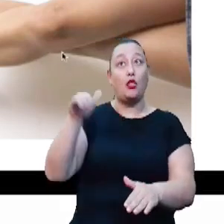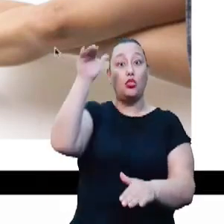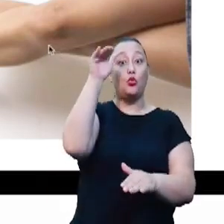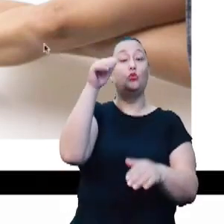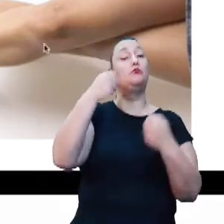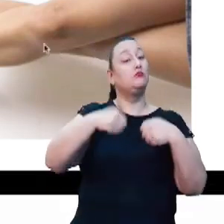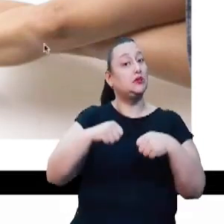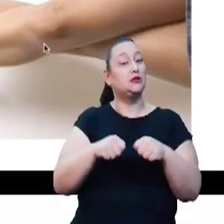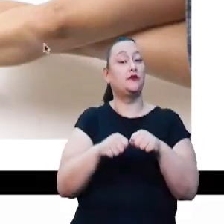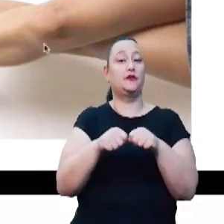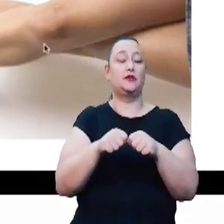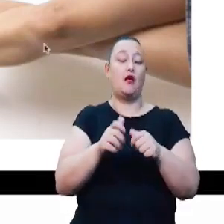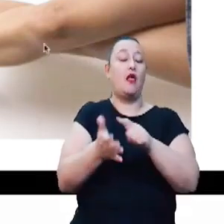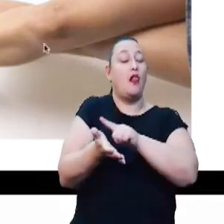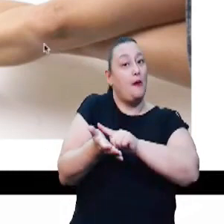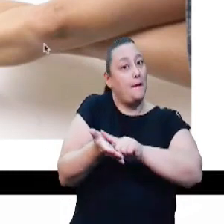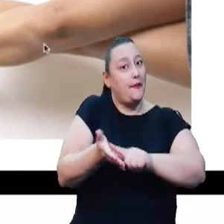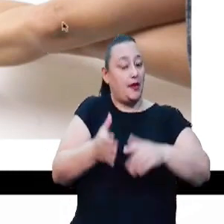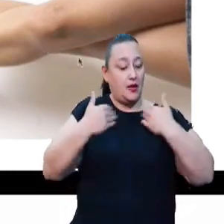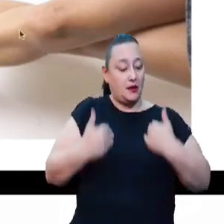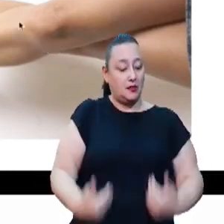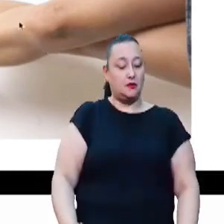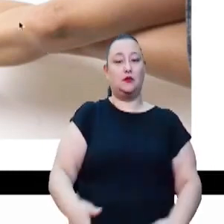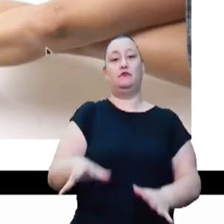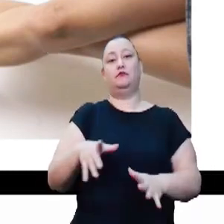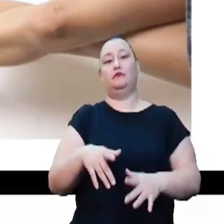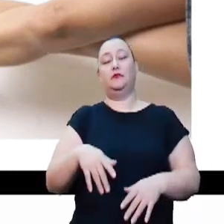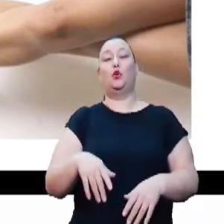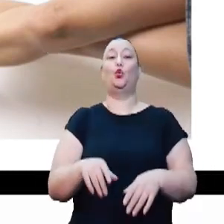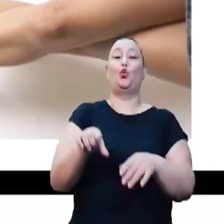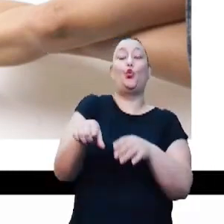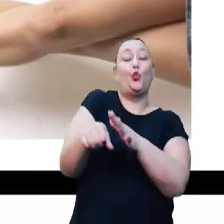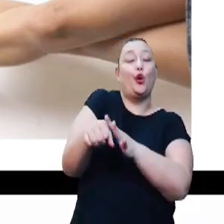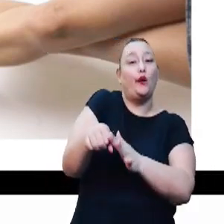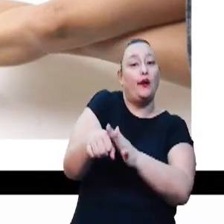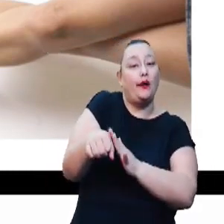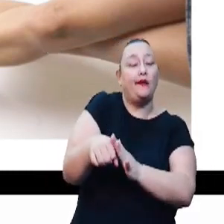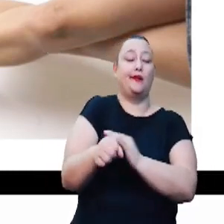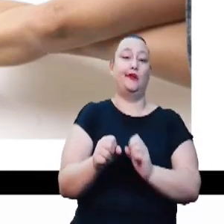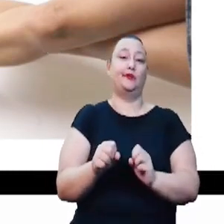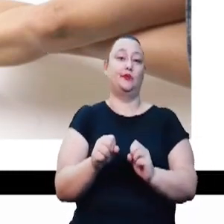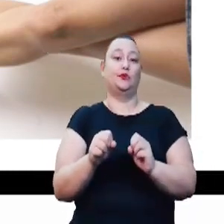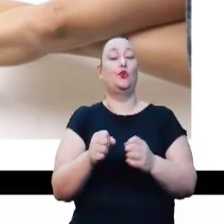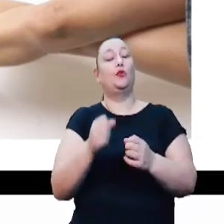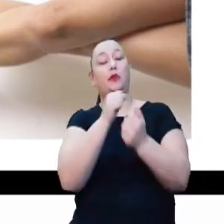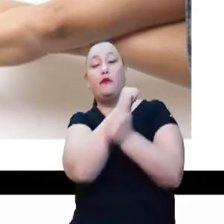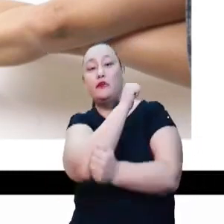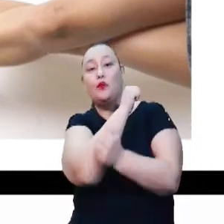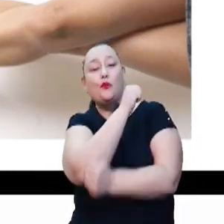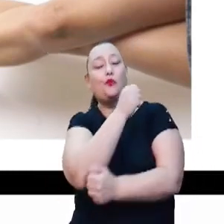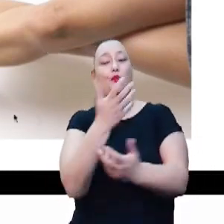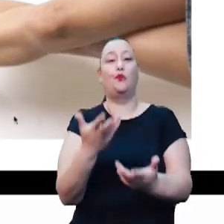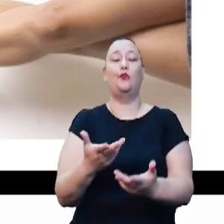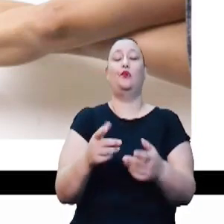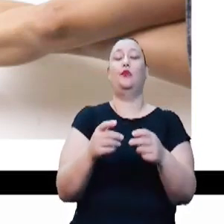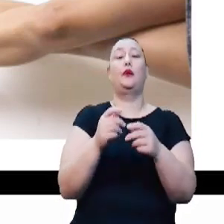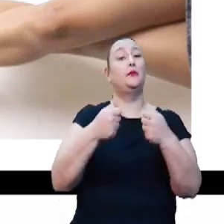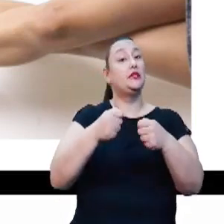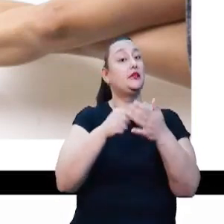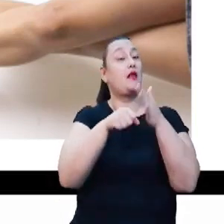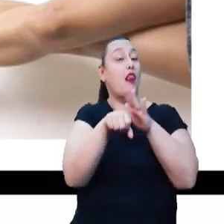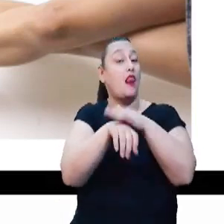precisa fazer uma limpeza da região, por exemplo, anal, após fazer defecar, né, fazer suas fezes, ou